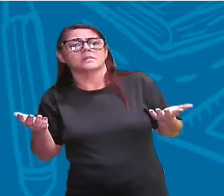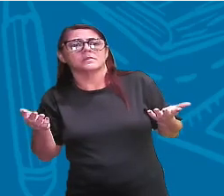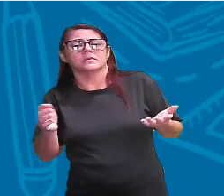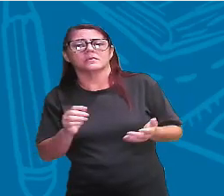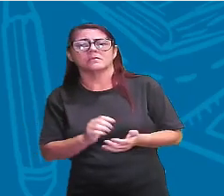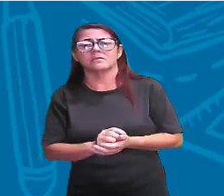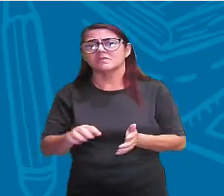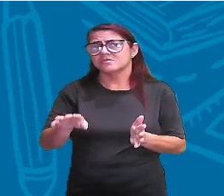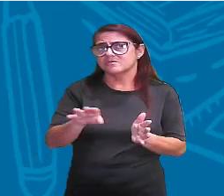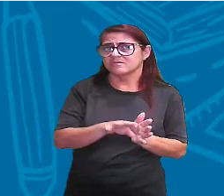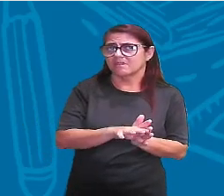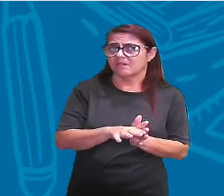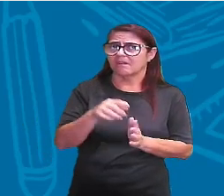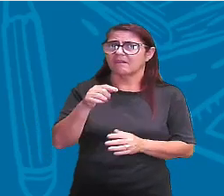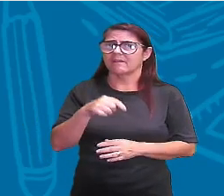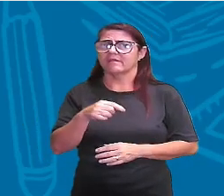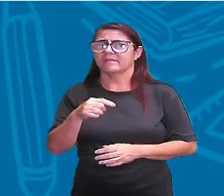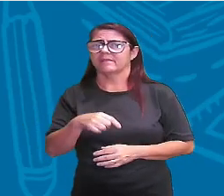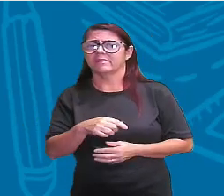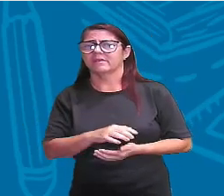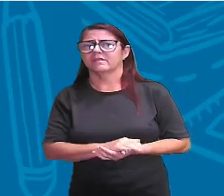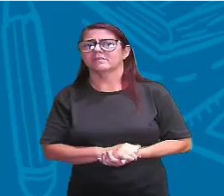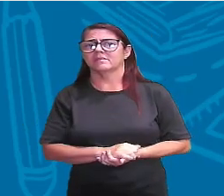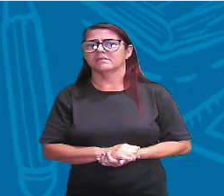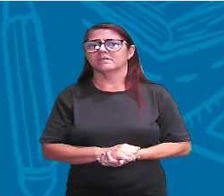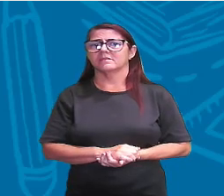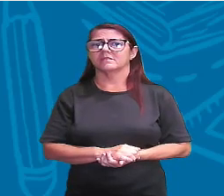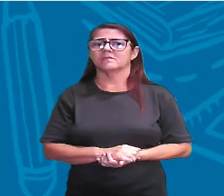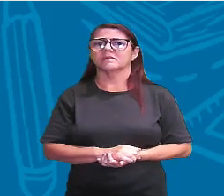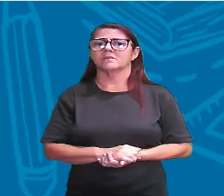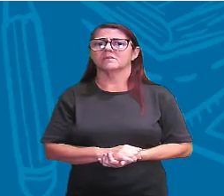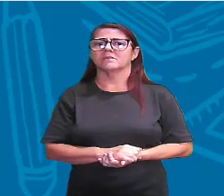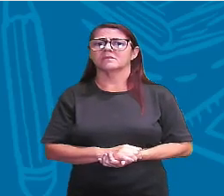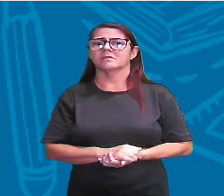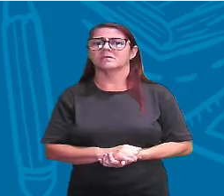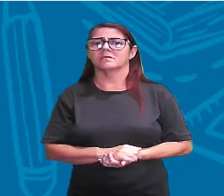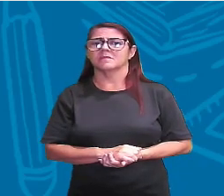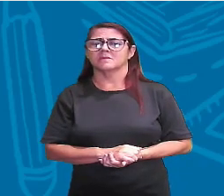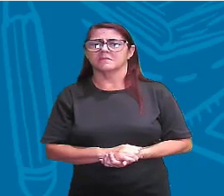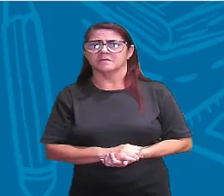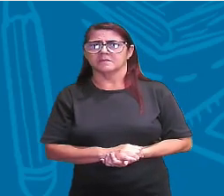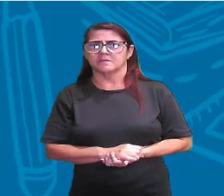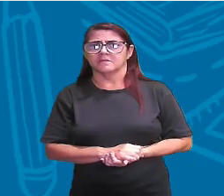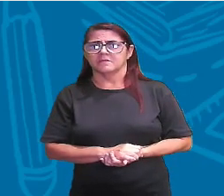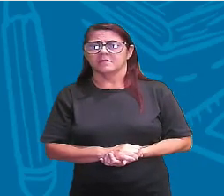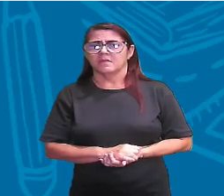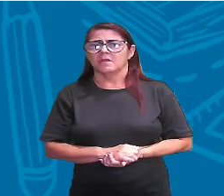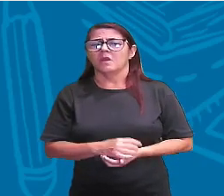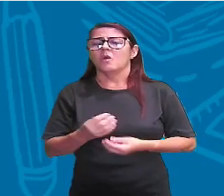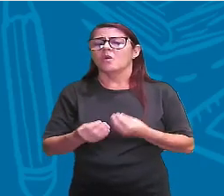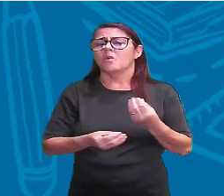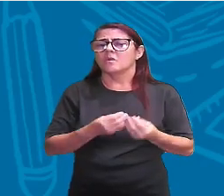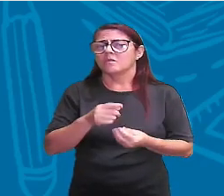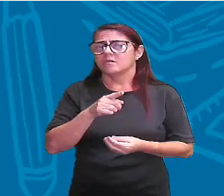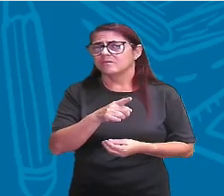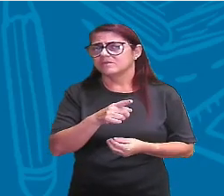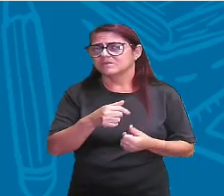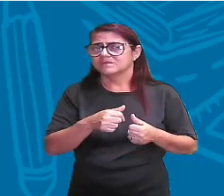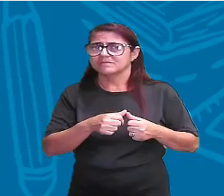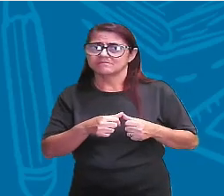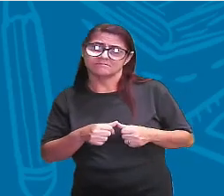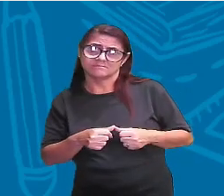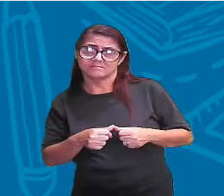vai chegar aqui? E por último, aí na sequência, how are you doing? Para também saber como você está.